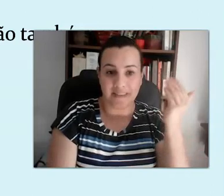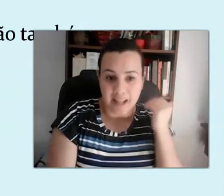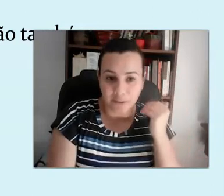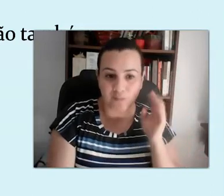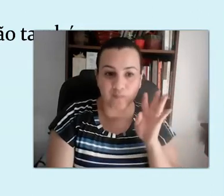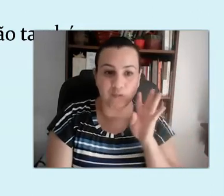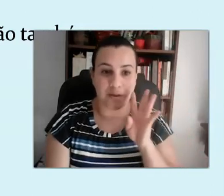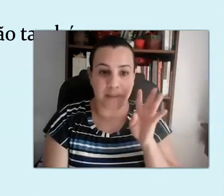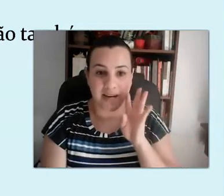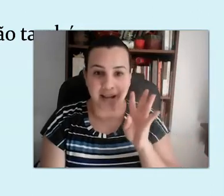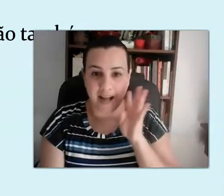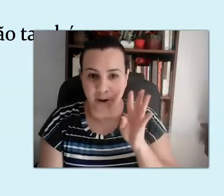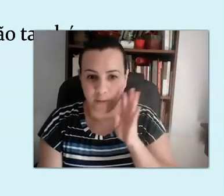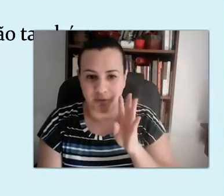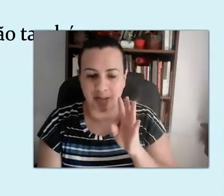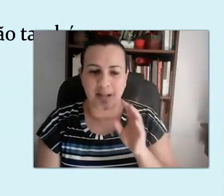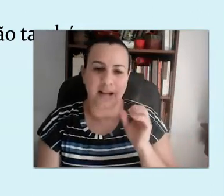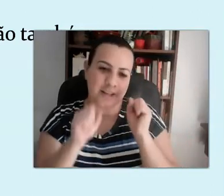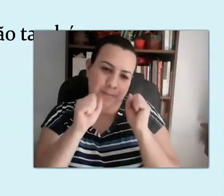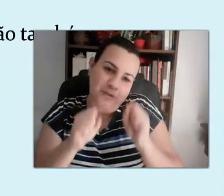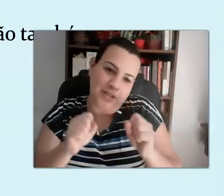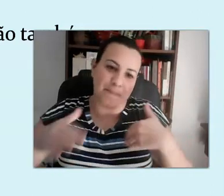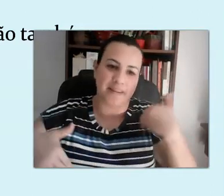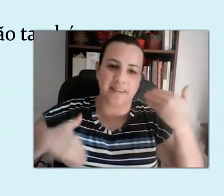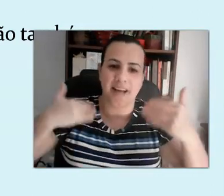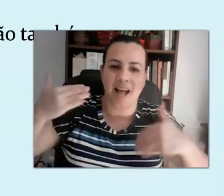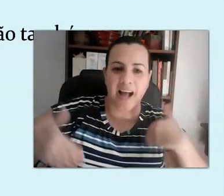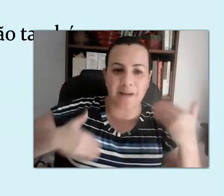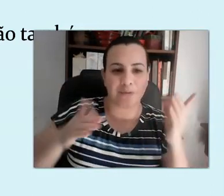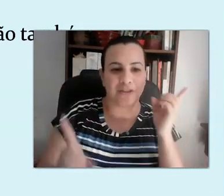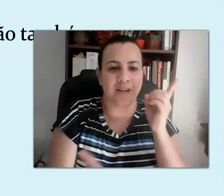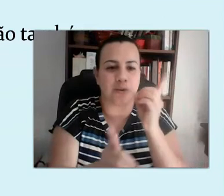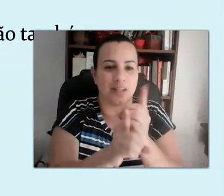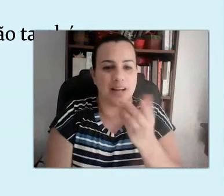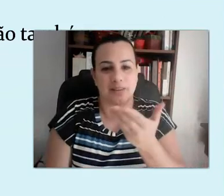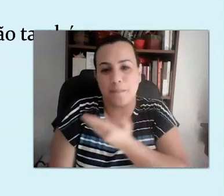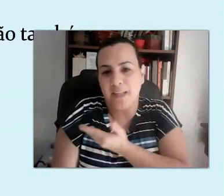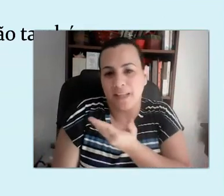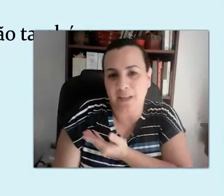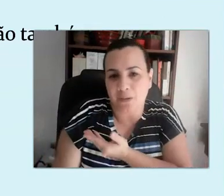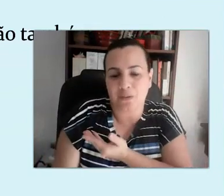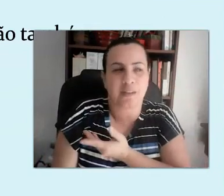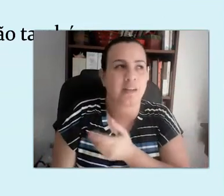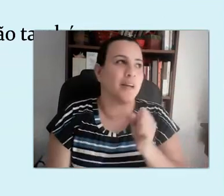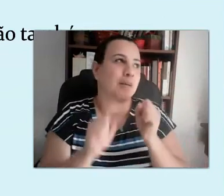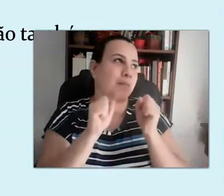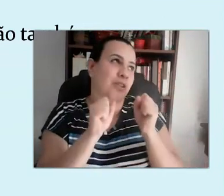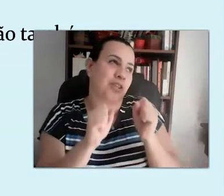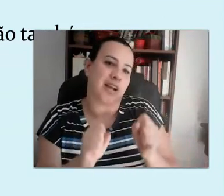Ano passado foi bem legal. A gente podia passear, podia encontrar os